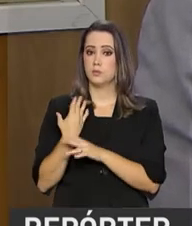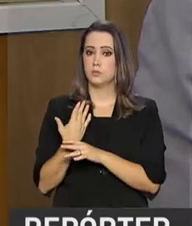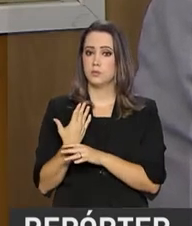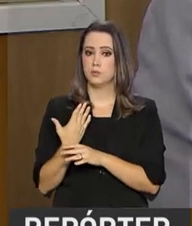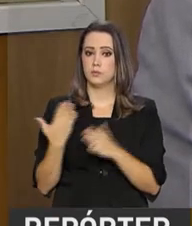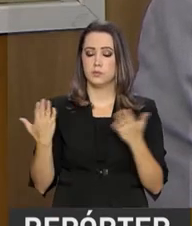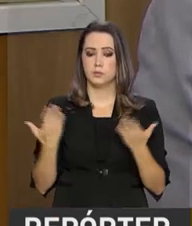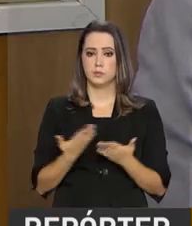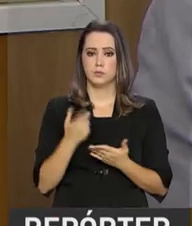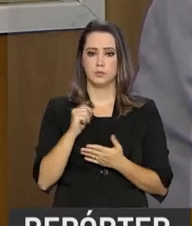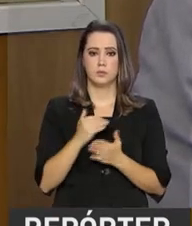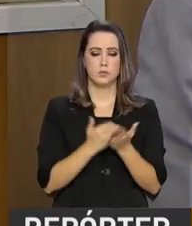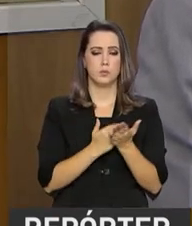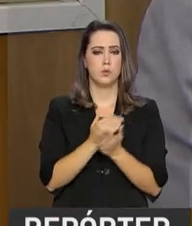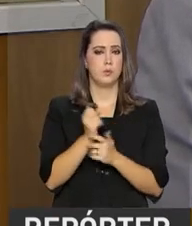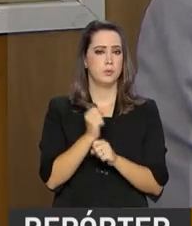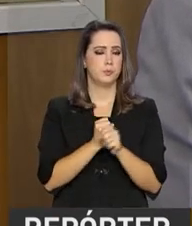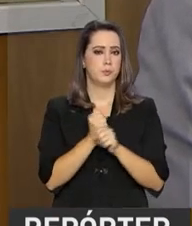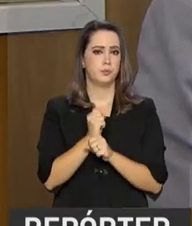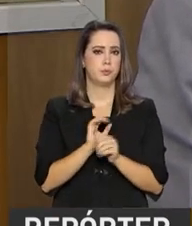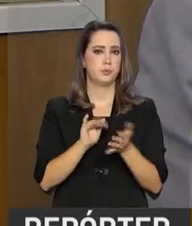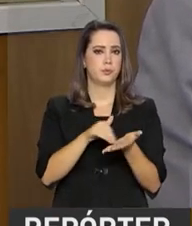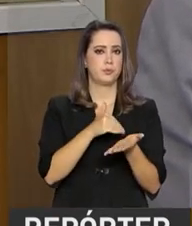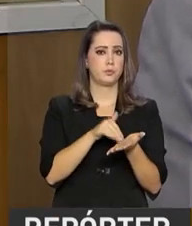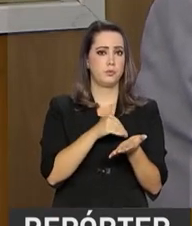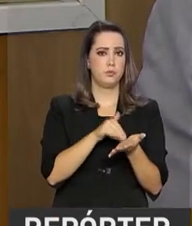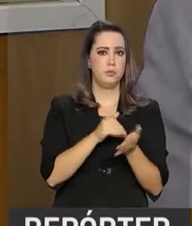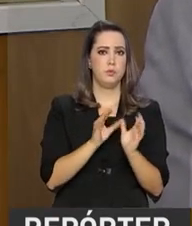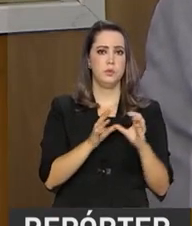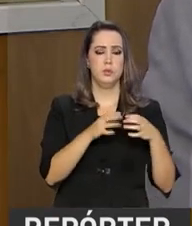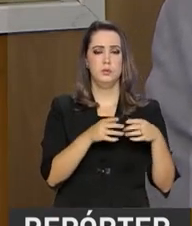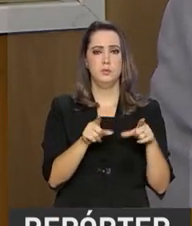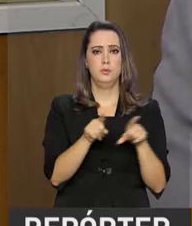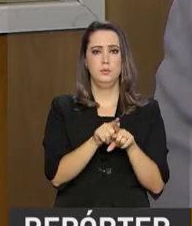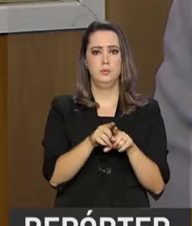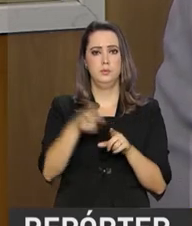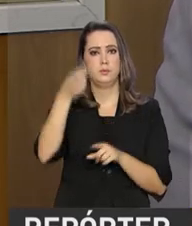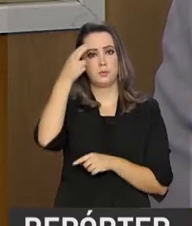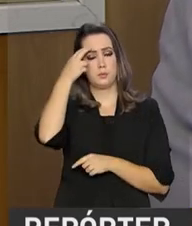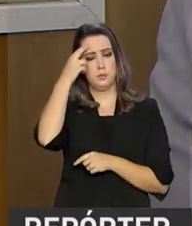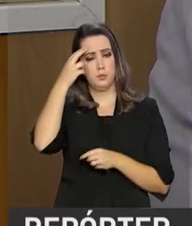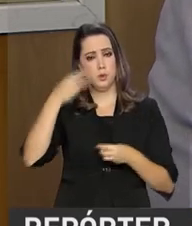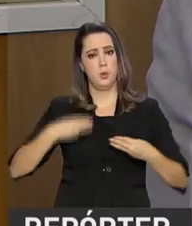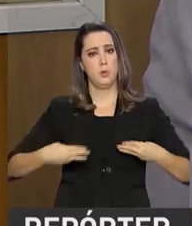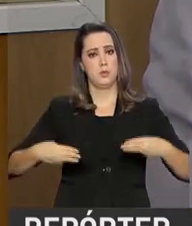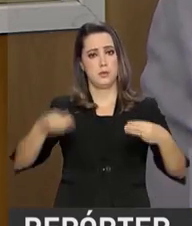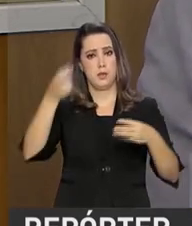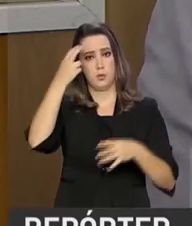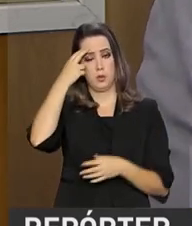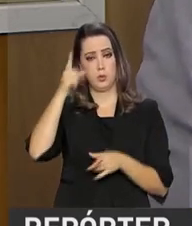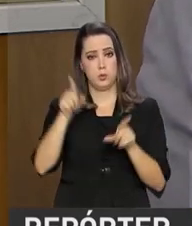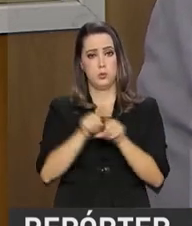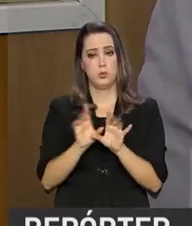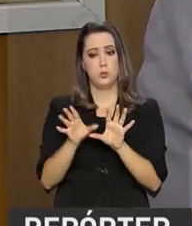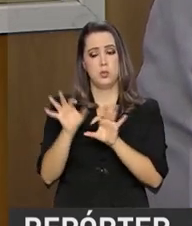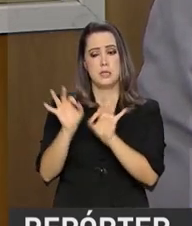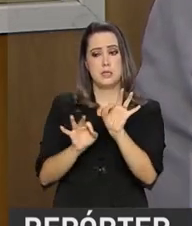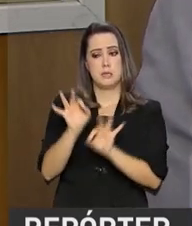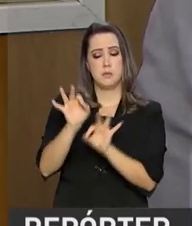é no início do ano a secretaria do direito autoral no ministério da cultura que terá também um departamento